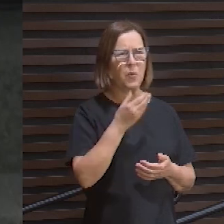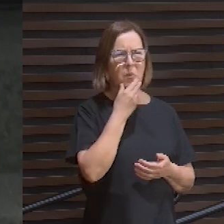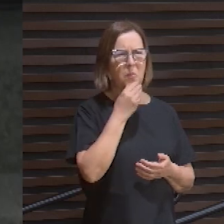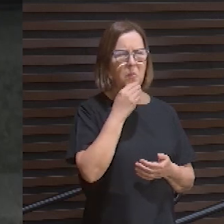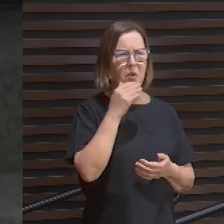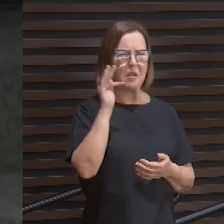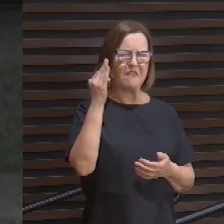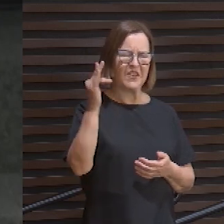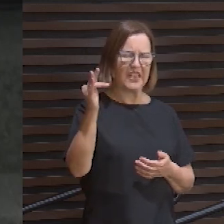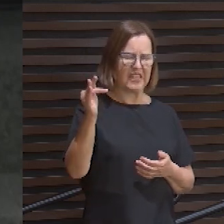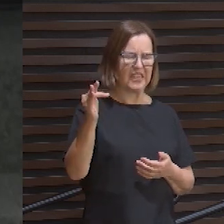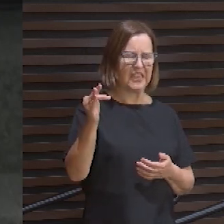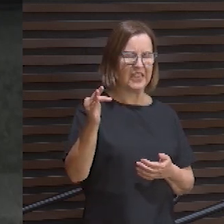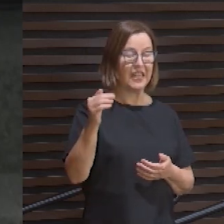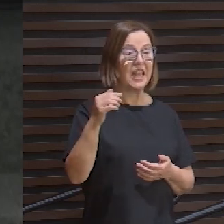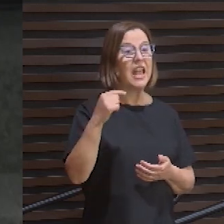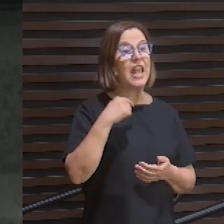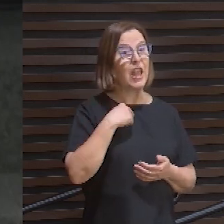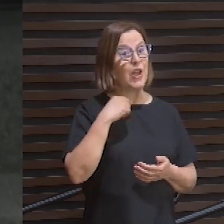perto